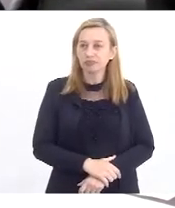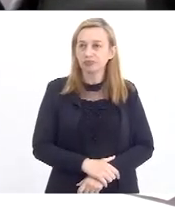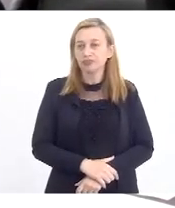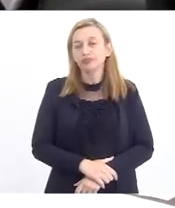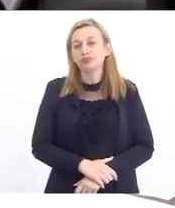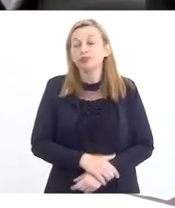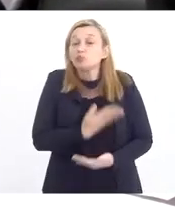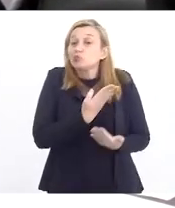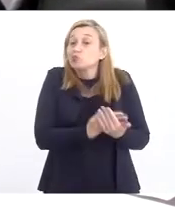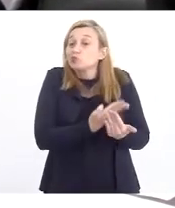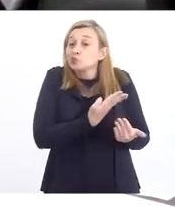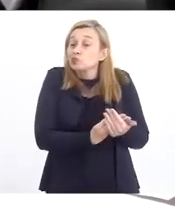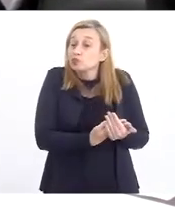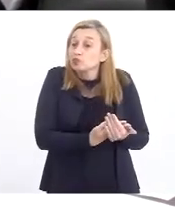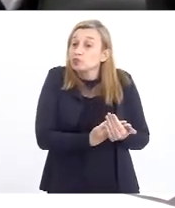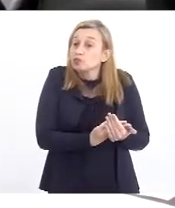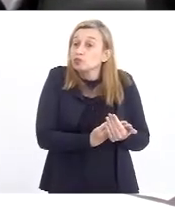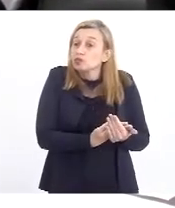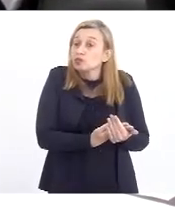foram estudos